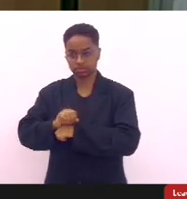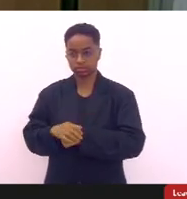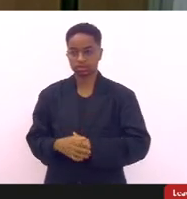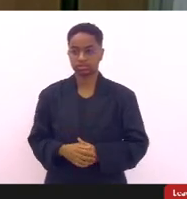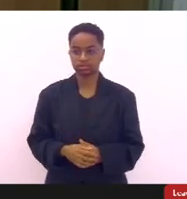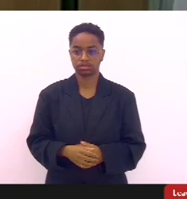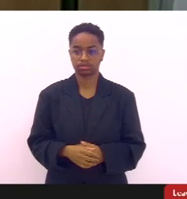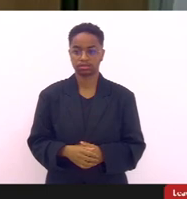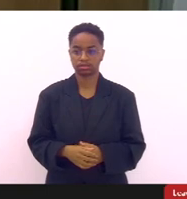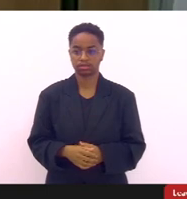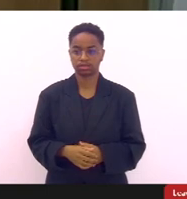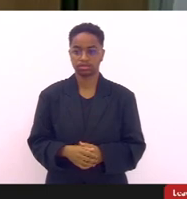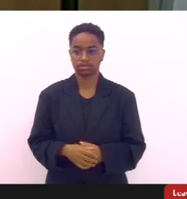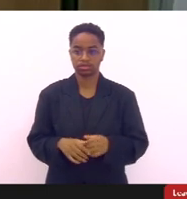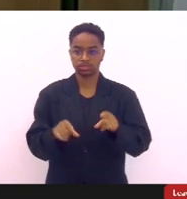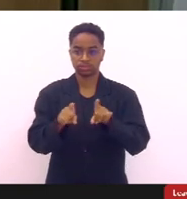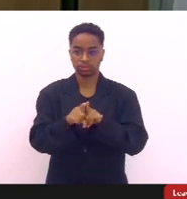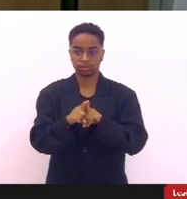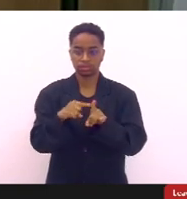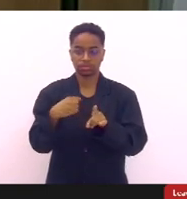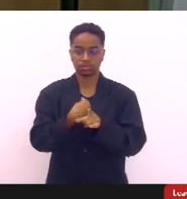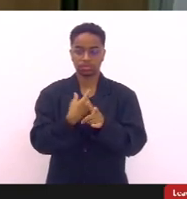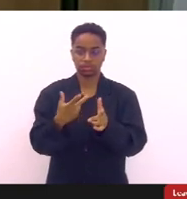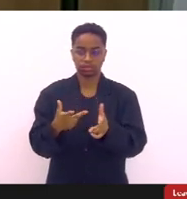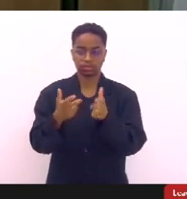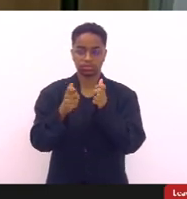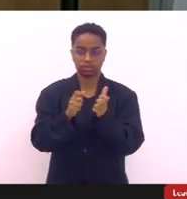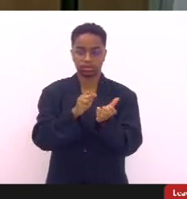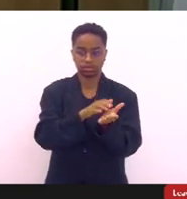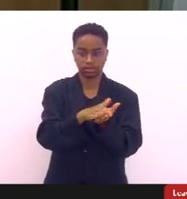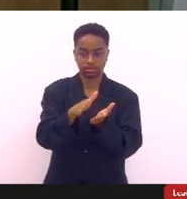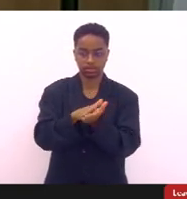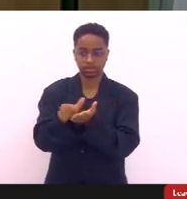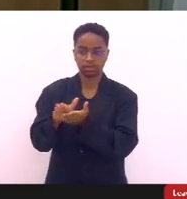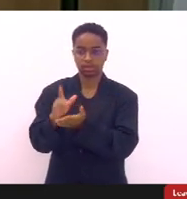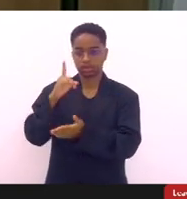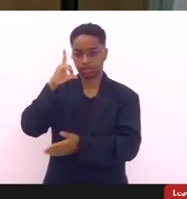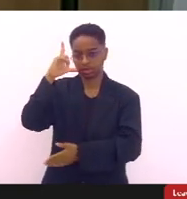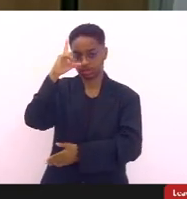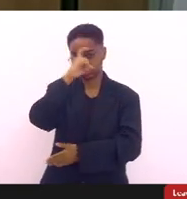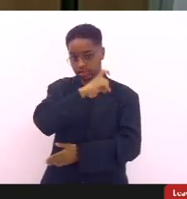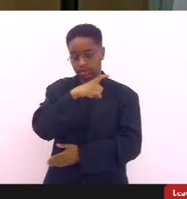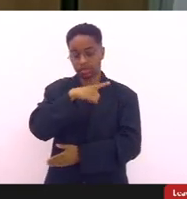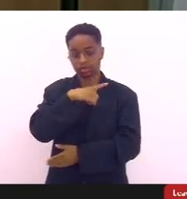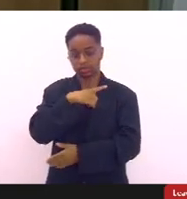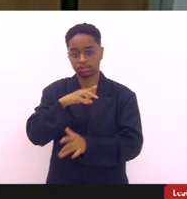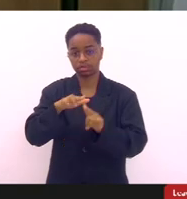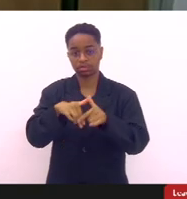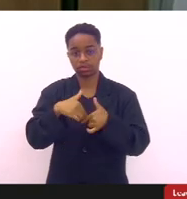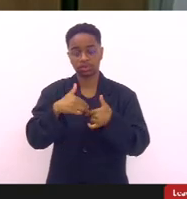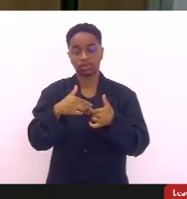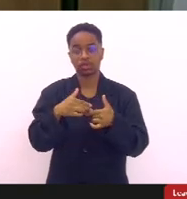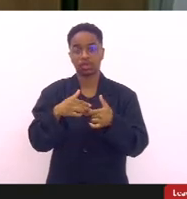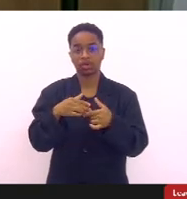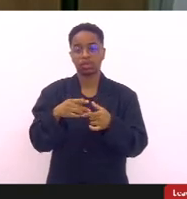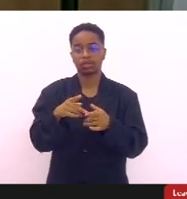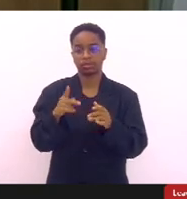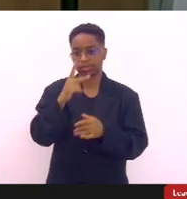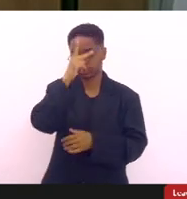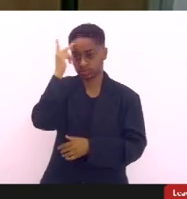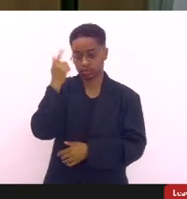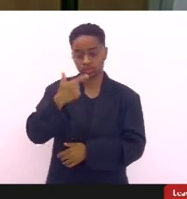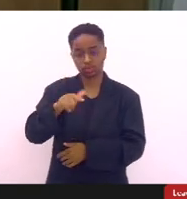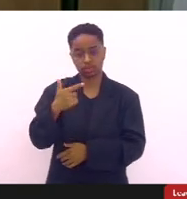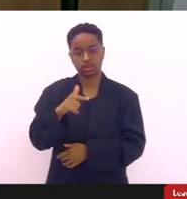secretário dizer da dificuldade por falta de pessoas no RH, de equipamentos,